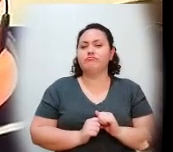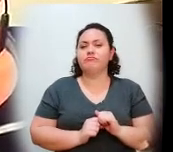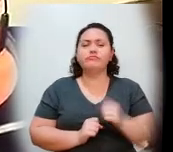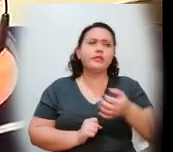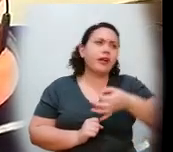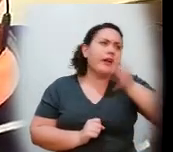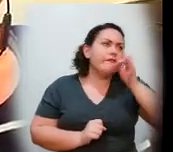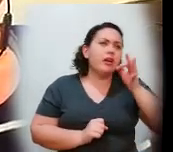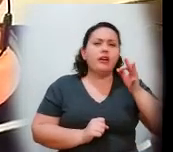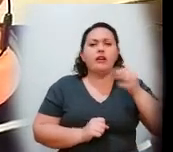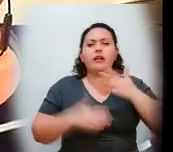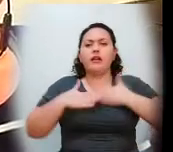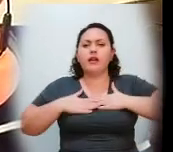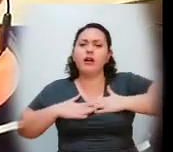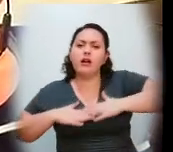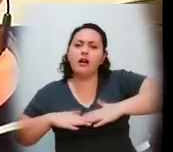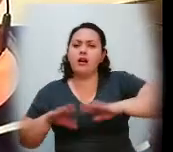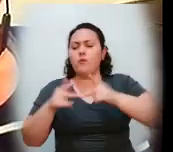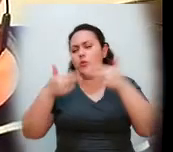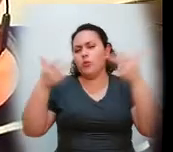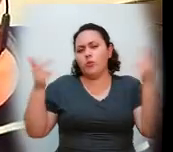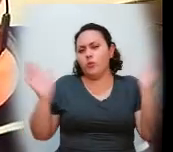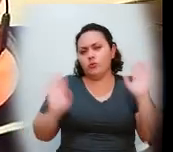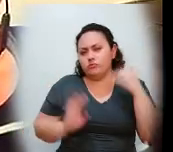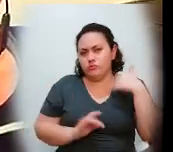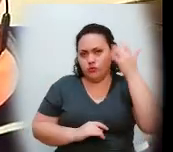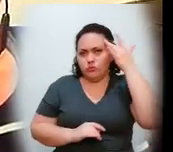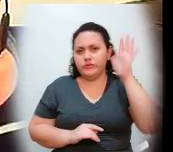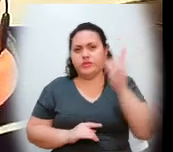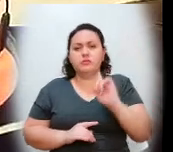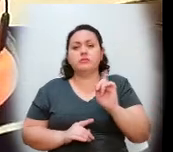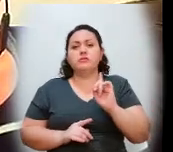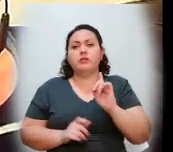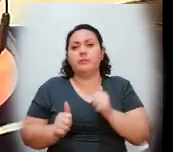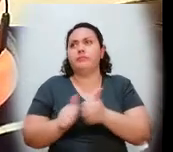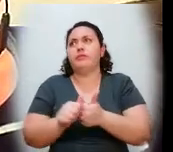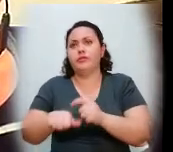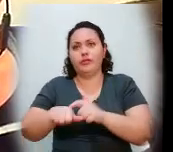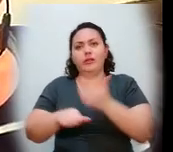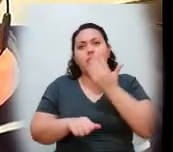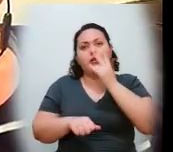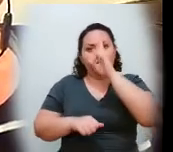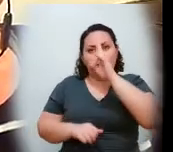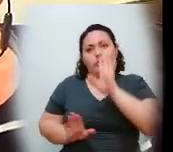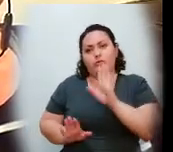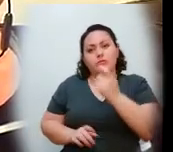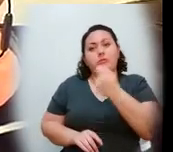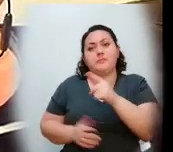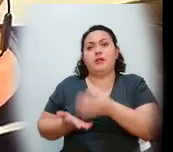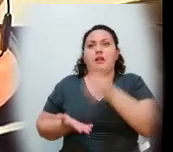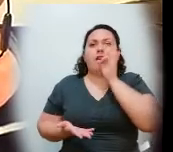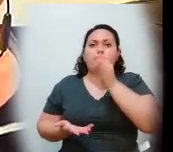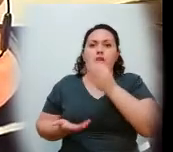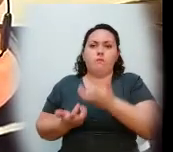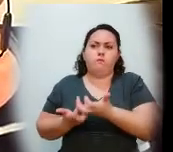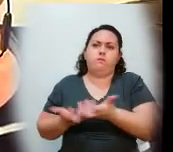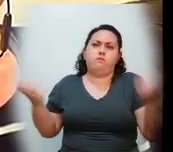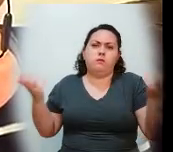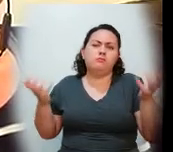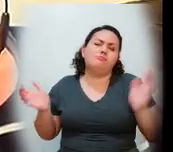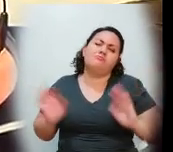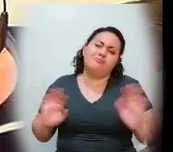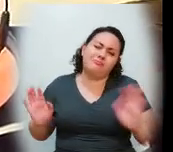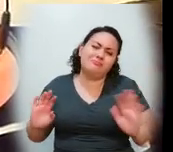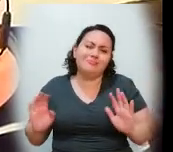ir tomar um café com tranquilidade, enfim, para, né, não ficar tão perto da hora do almoço, não precisa ser um café, né,